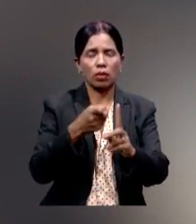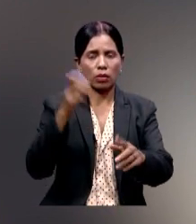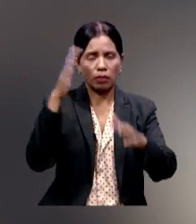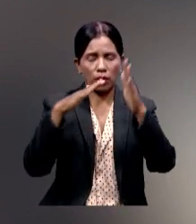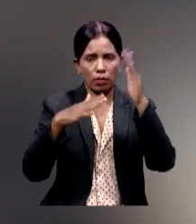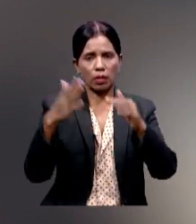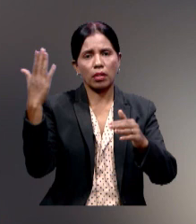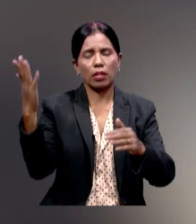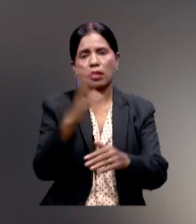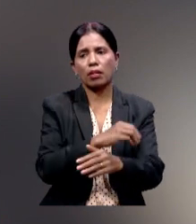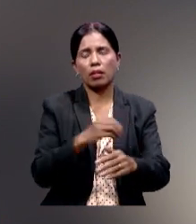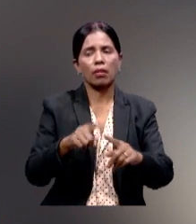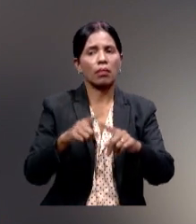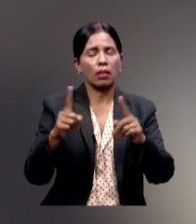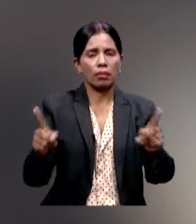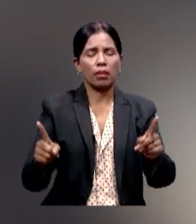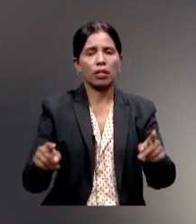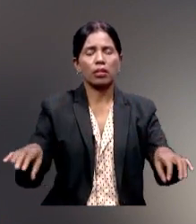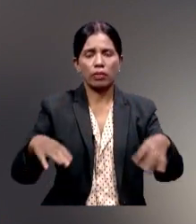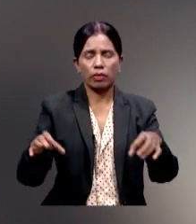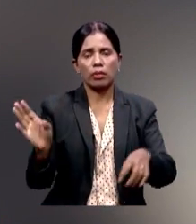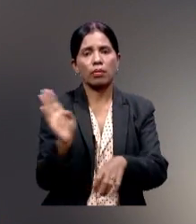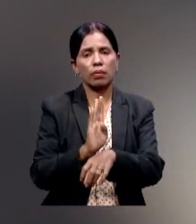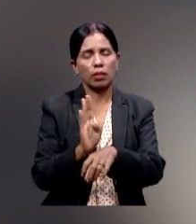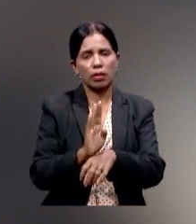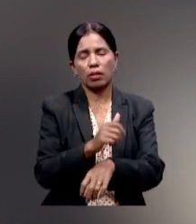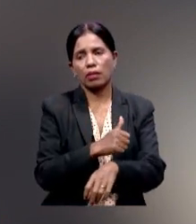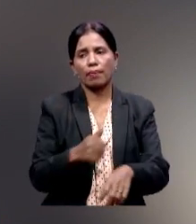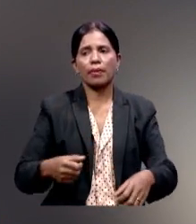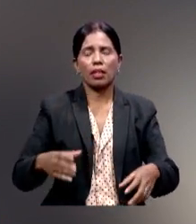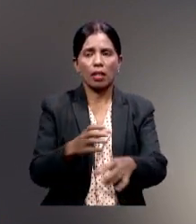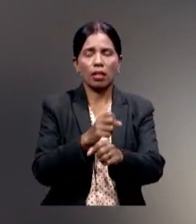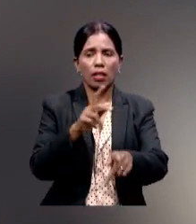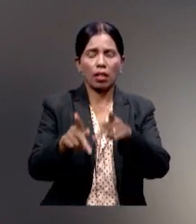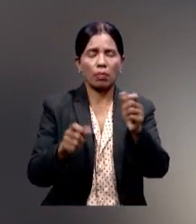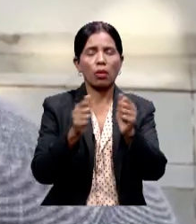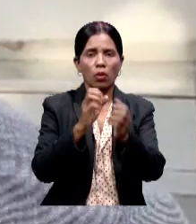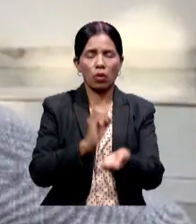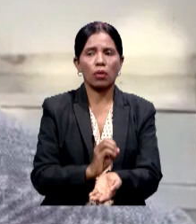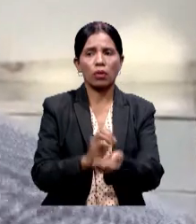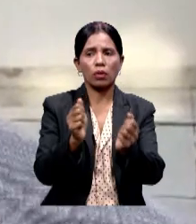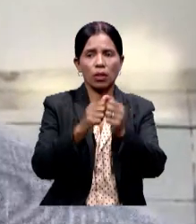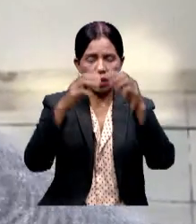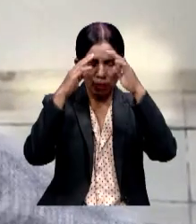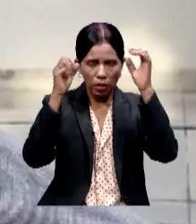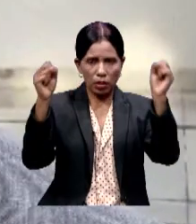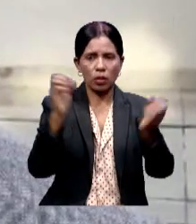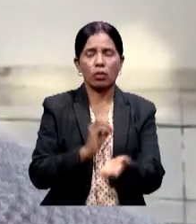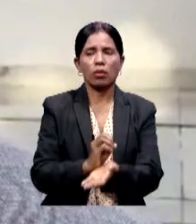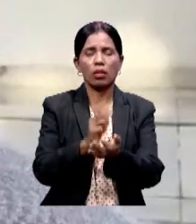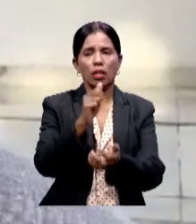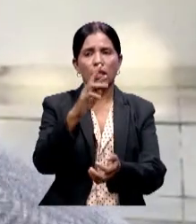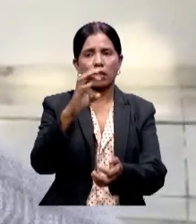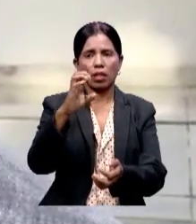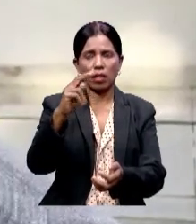acontecimento incêndio refere, mas ocupado o serviço Seluk. Antes, né, moço disputa entre comunidade Awekusi no presidente autoridade Raiwa, Arsenio